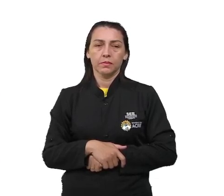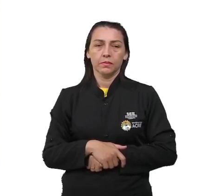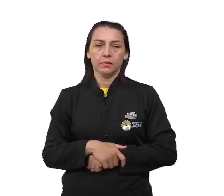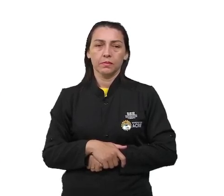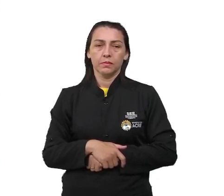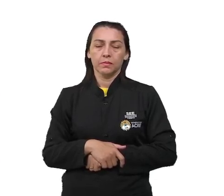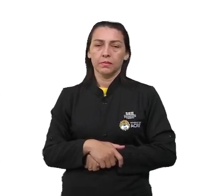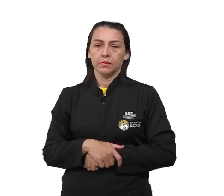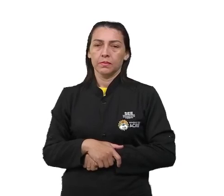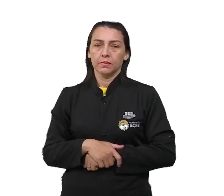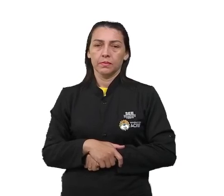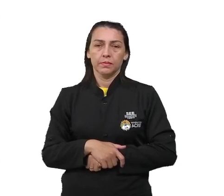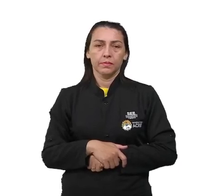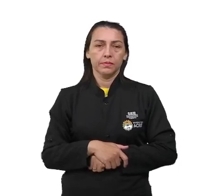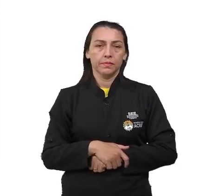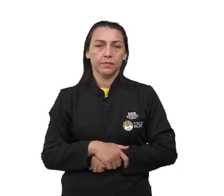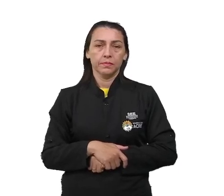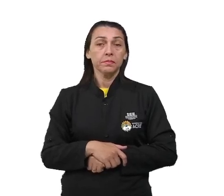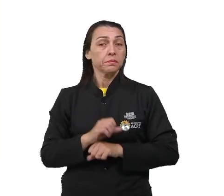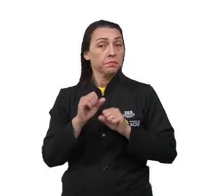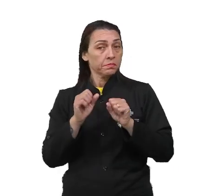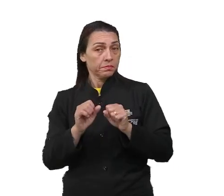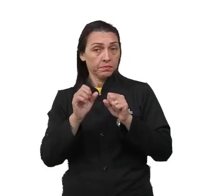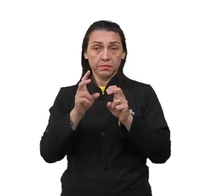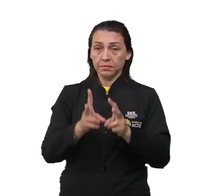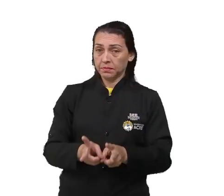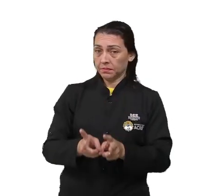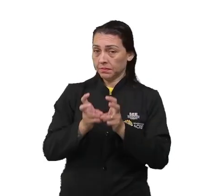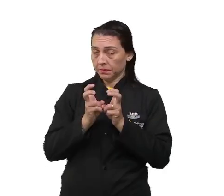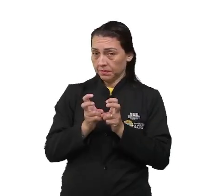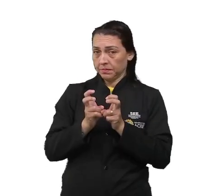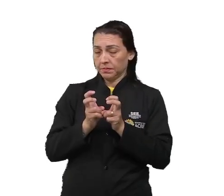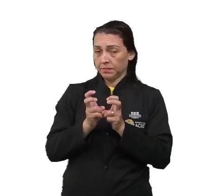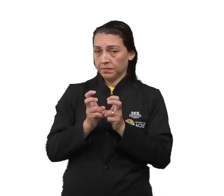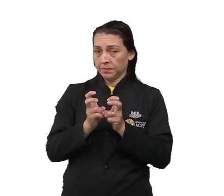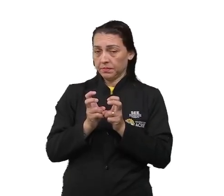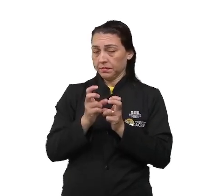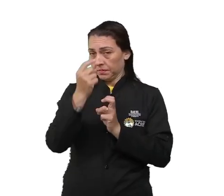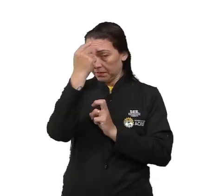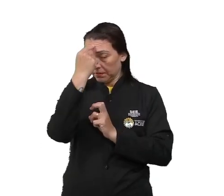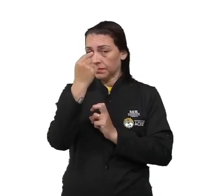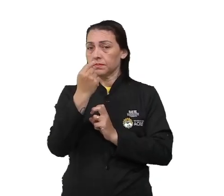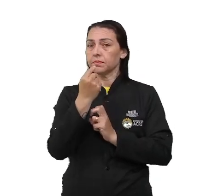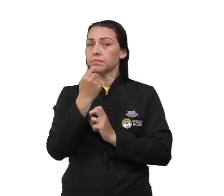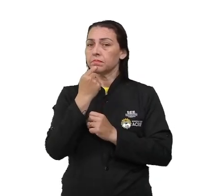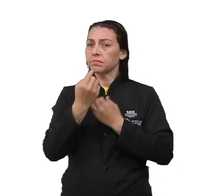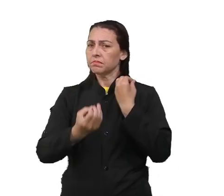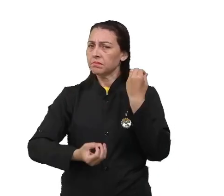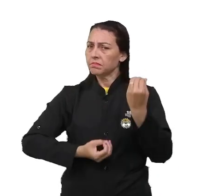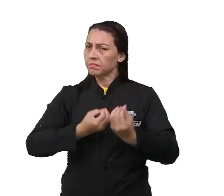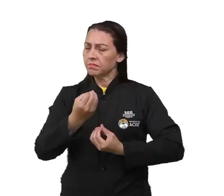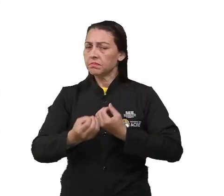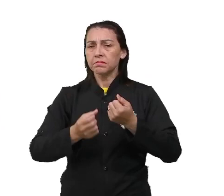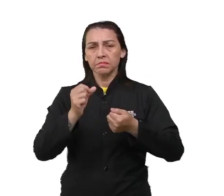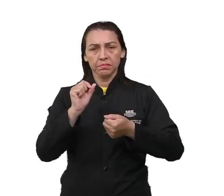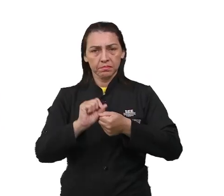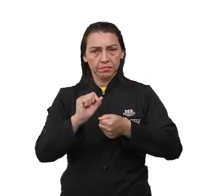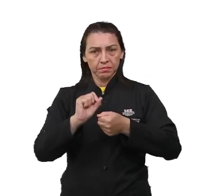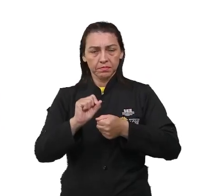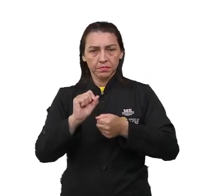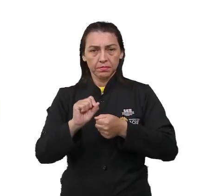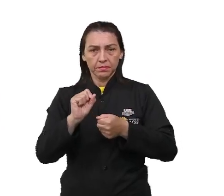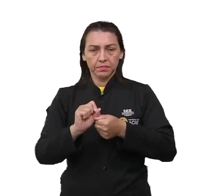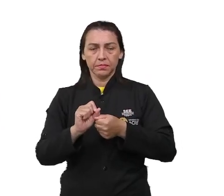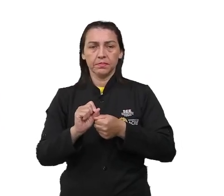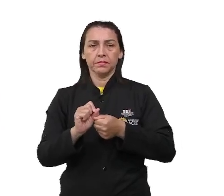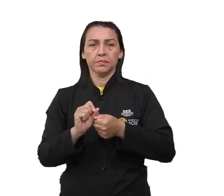and Pakistan. Vocês podem observar, pessoal, através aqui da imagem, como que faz esse jogo, né?